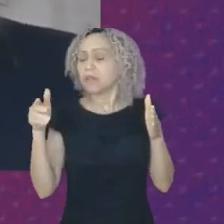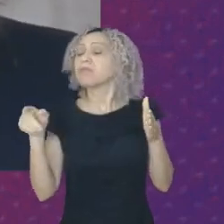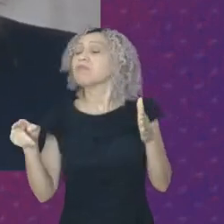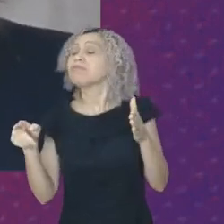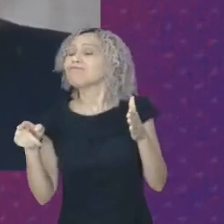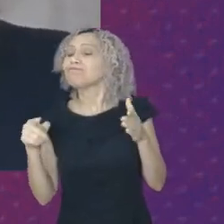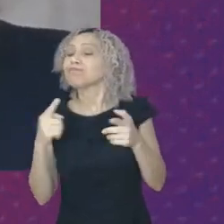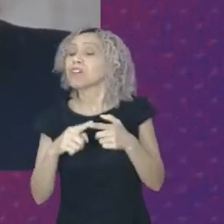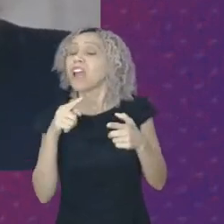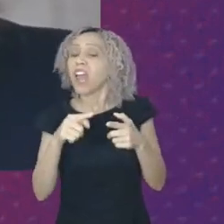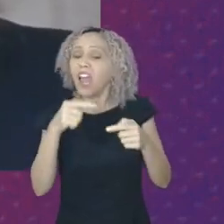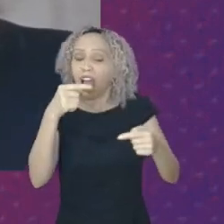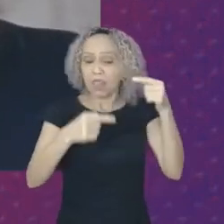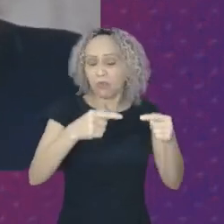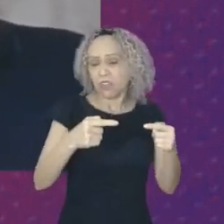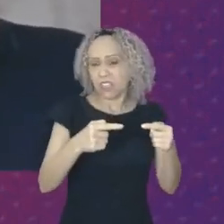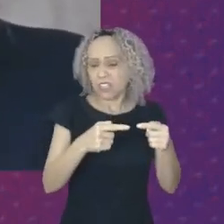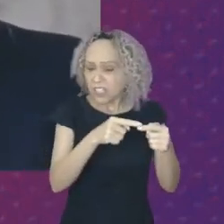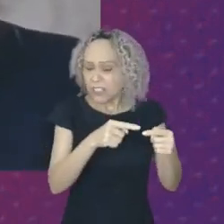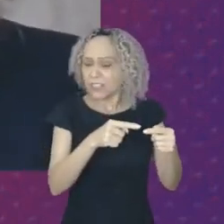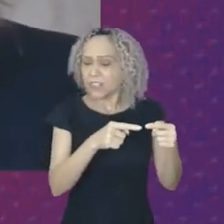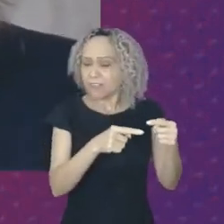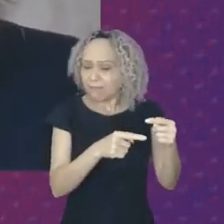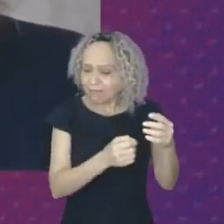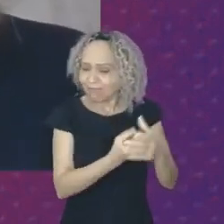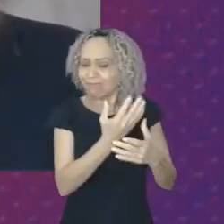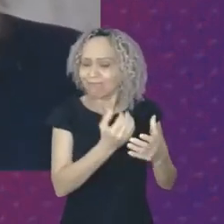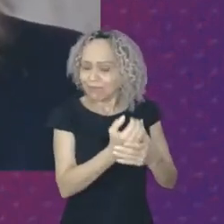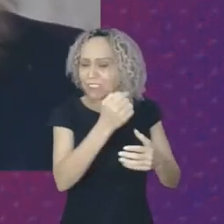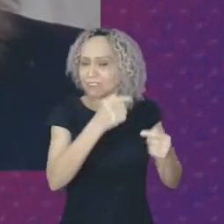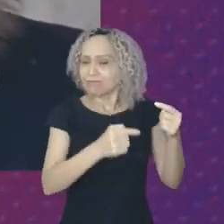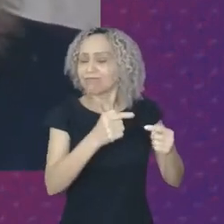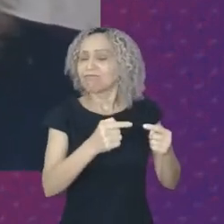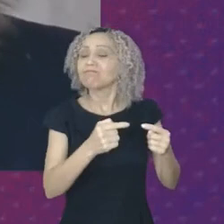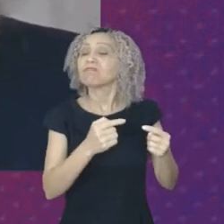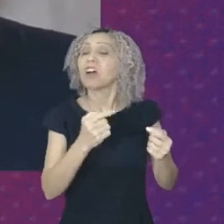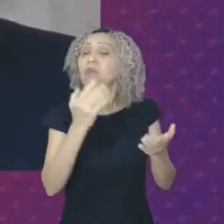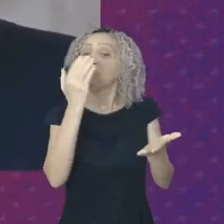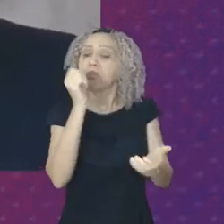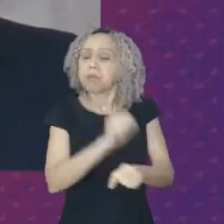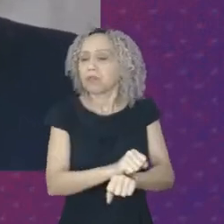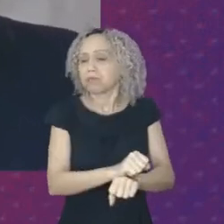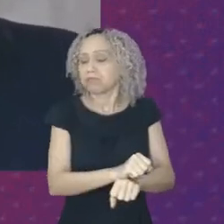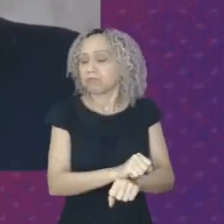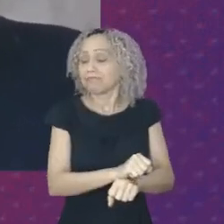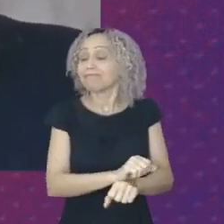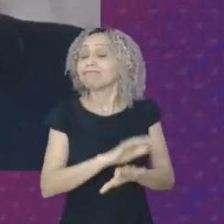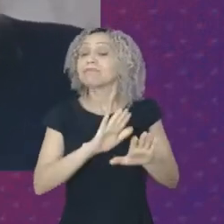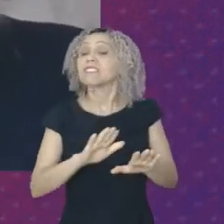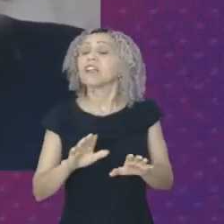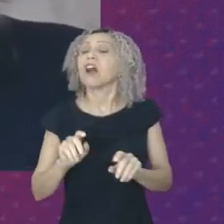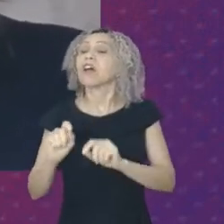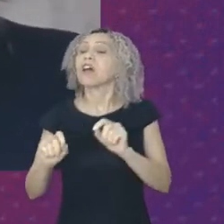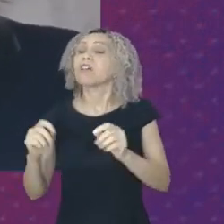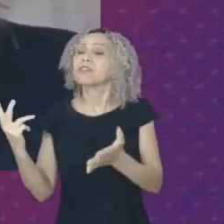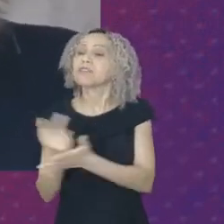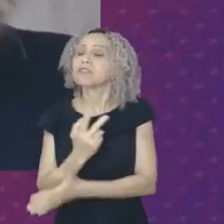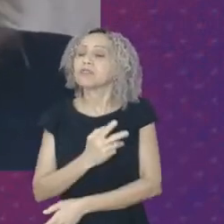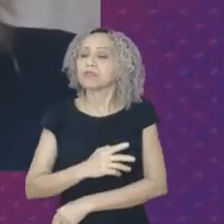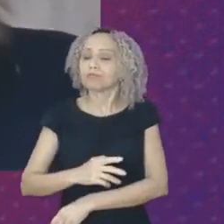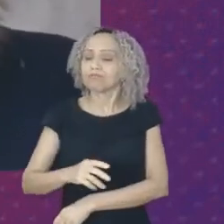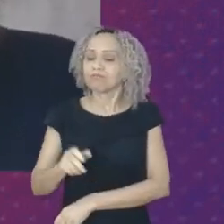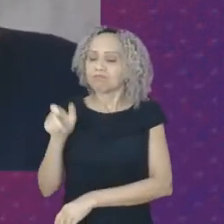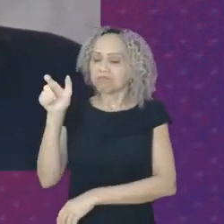as políticas que vinham sendo implementadas e colocou à frente do nosso país